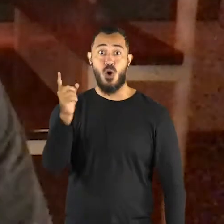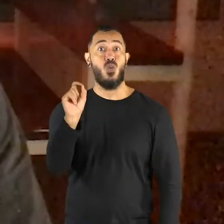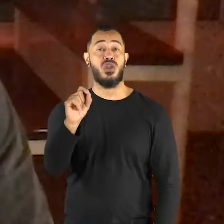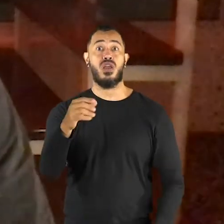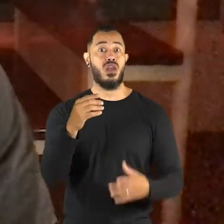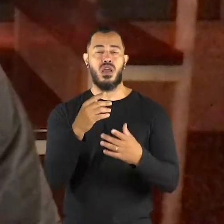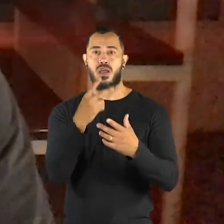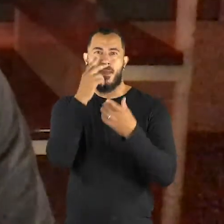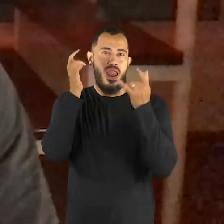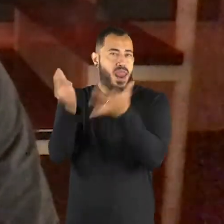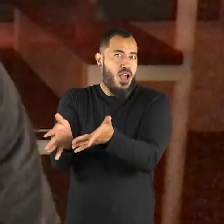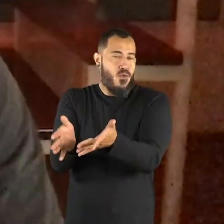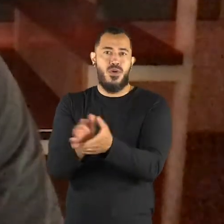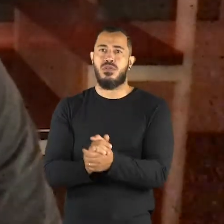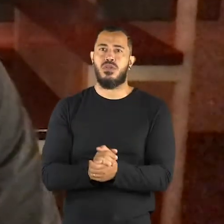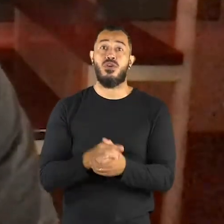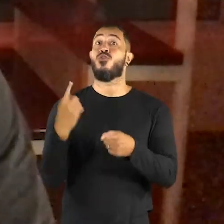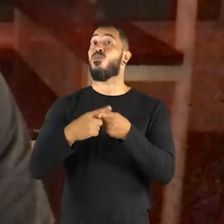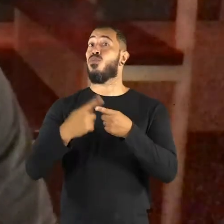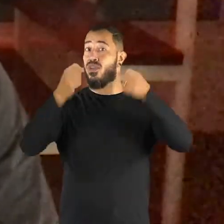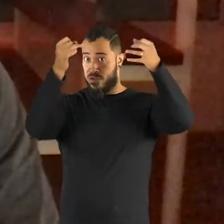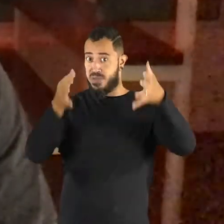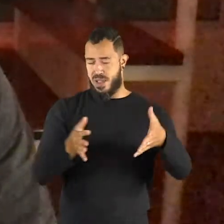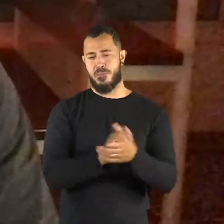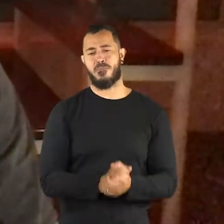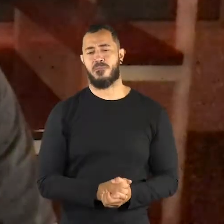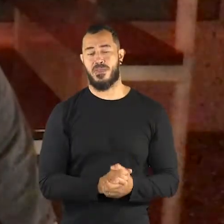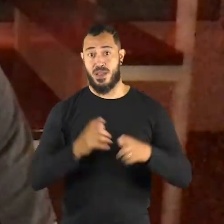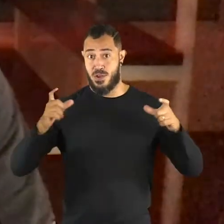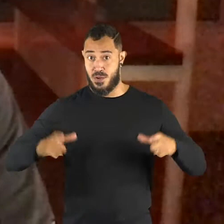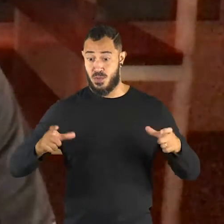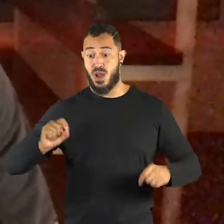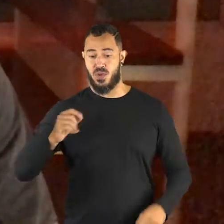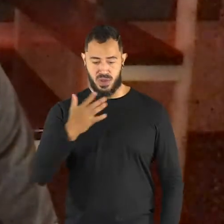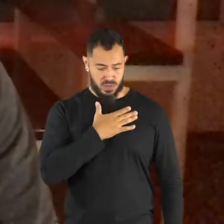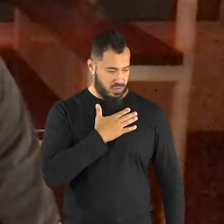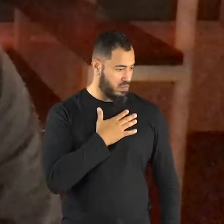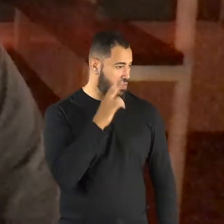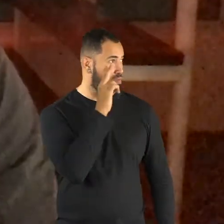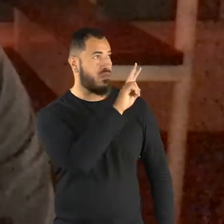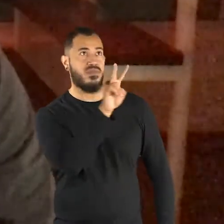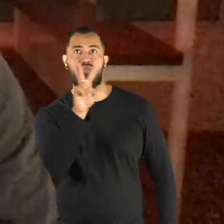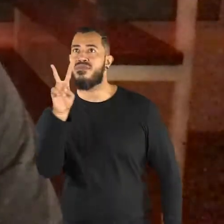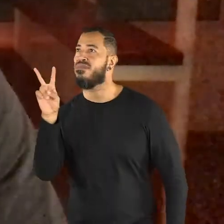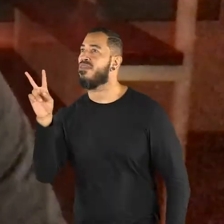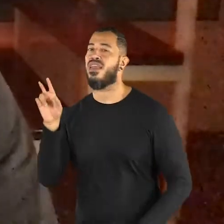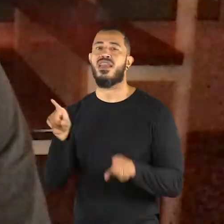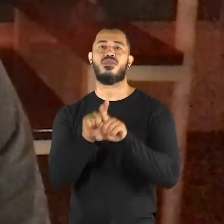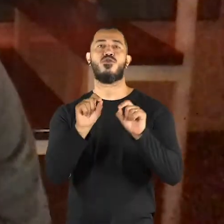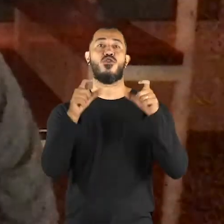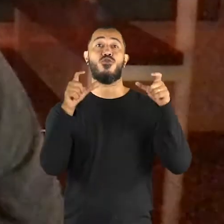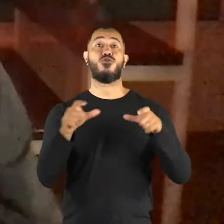nossa história. Por que é importante falar isso? A locação ela era quase como um personagem, a gente queria estabelecer uma relação de